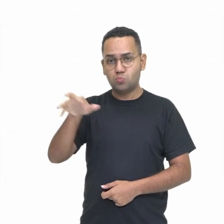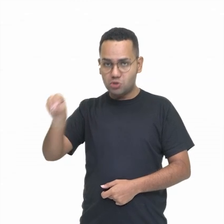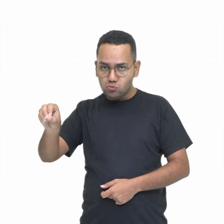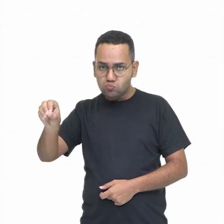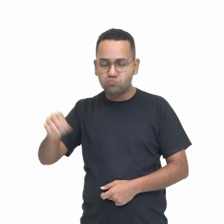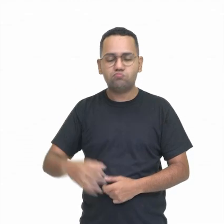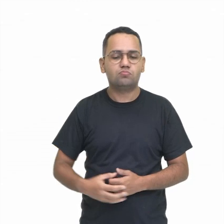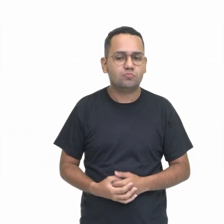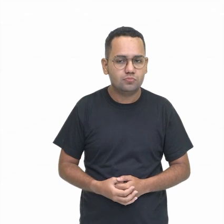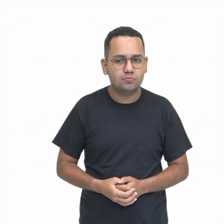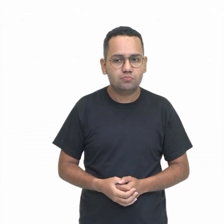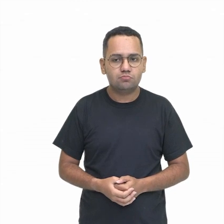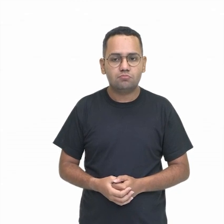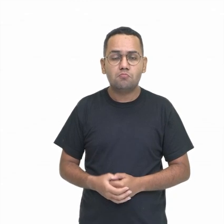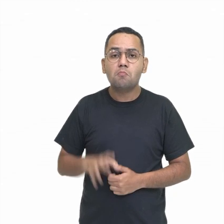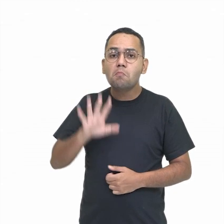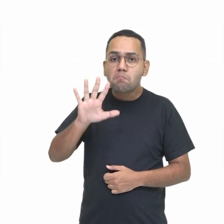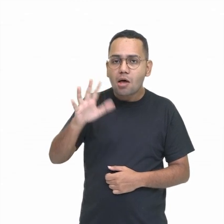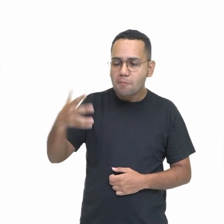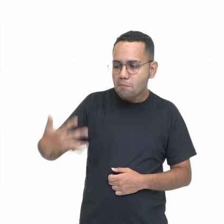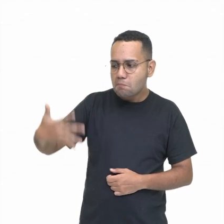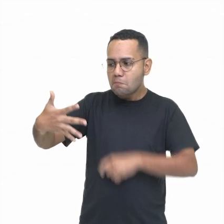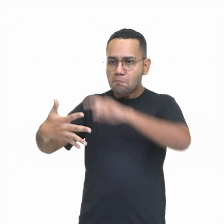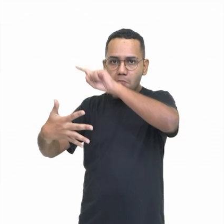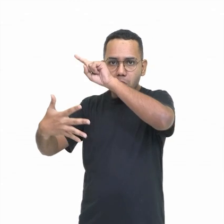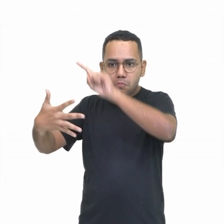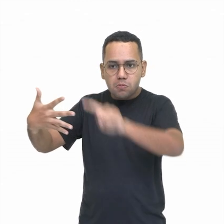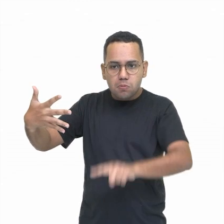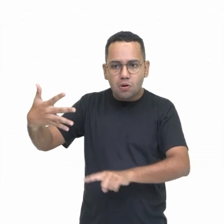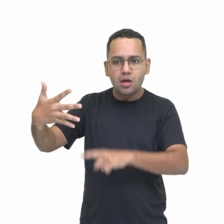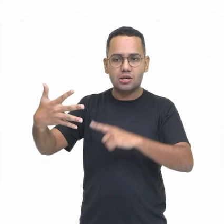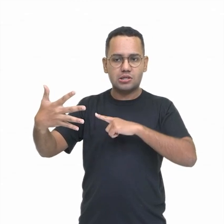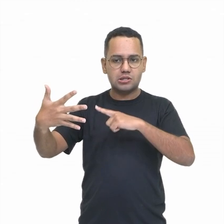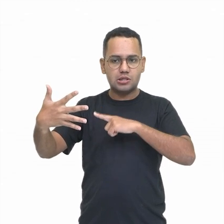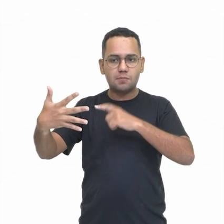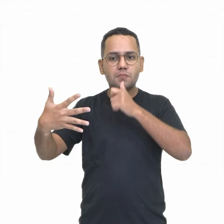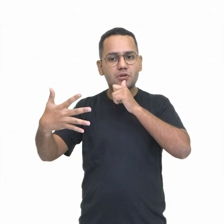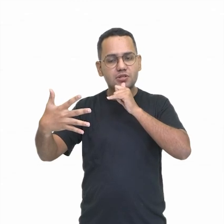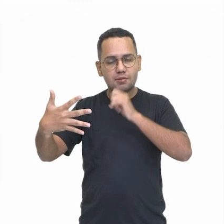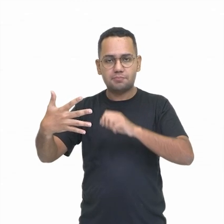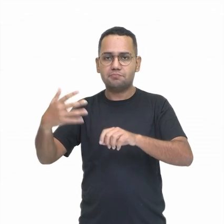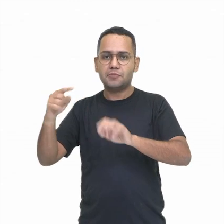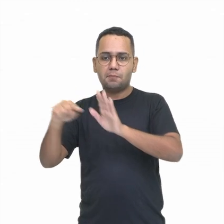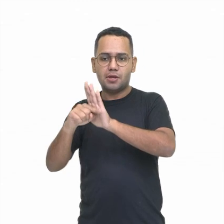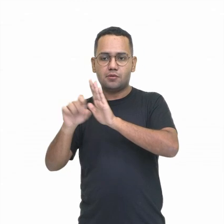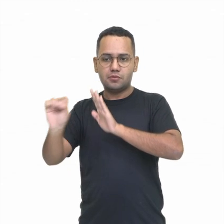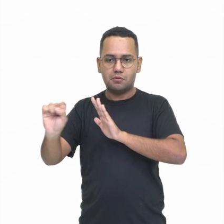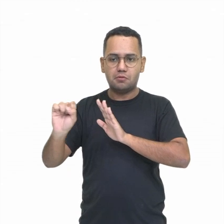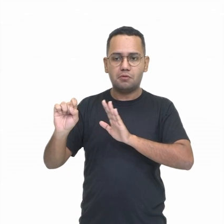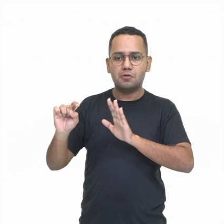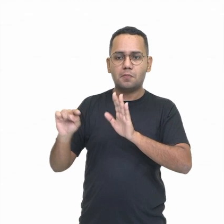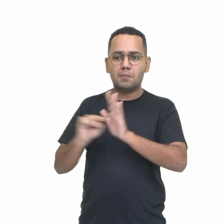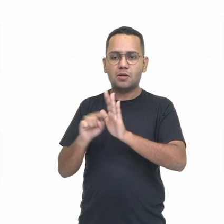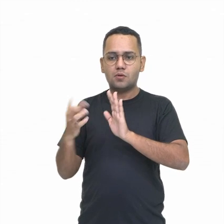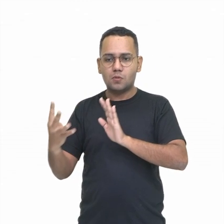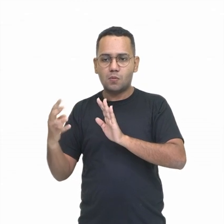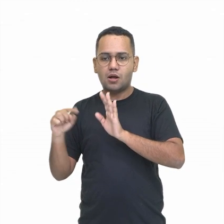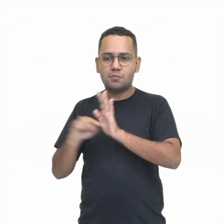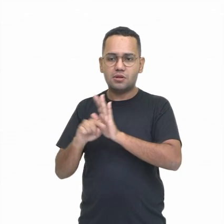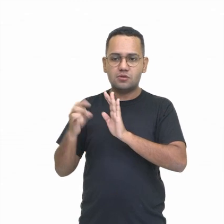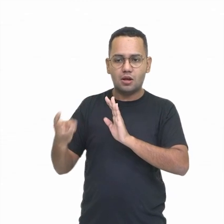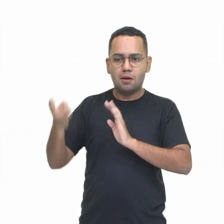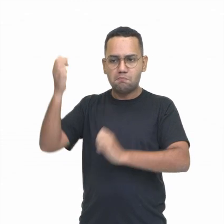dentro do conjunto B no caso aí -8 -6 Men 4 - 3 0